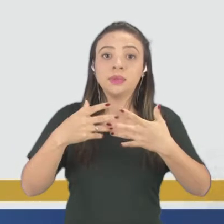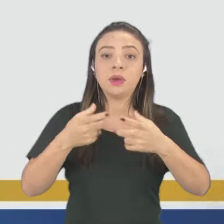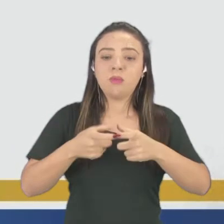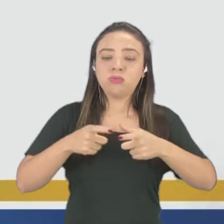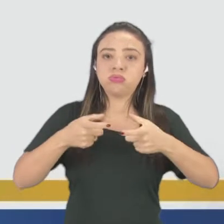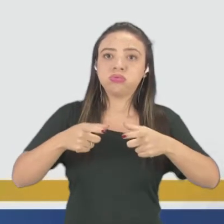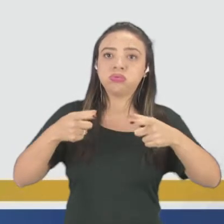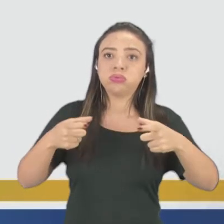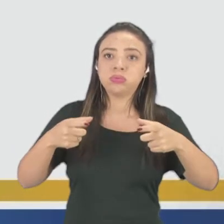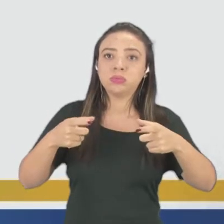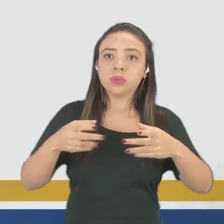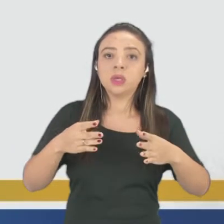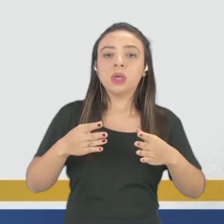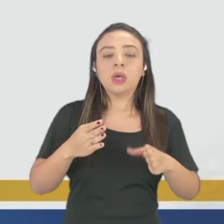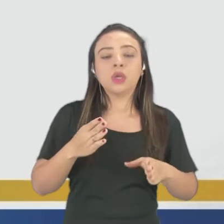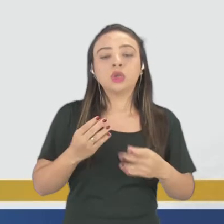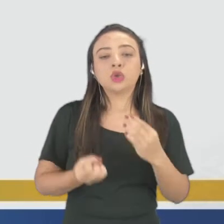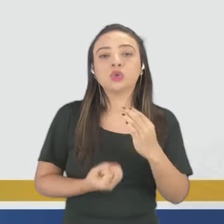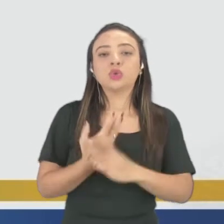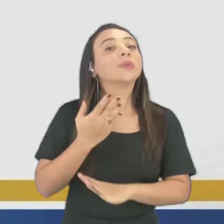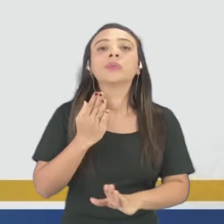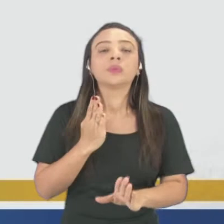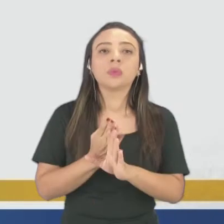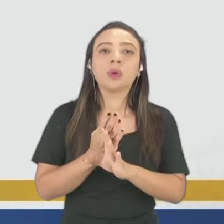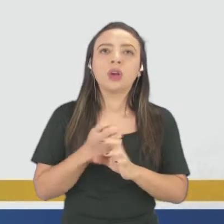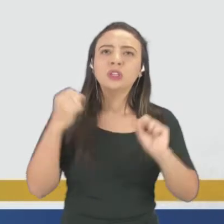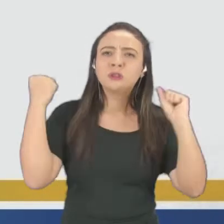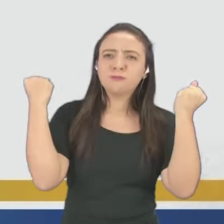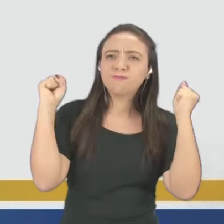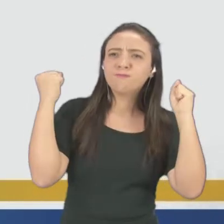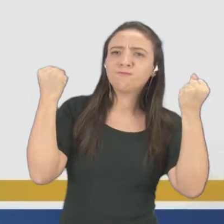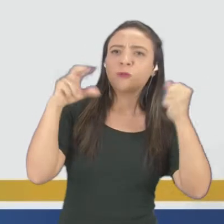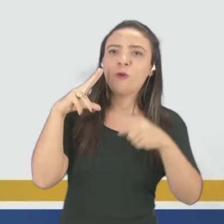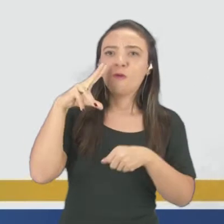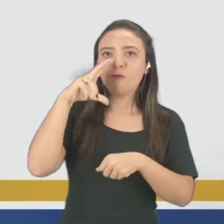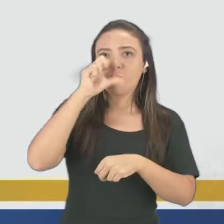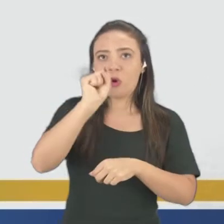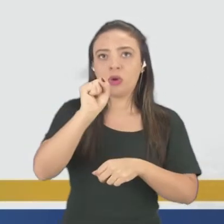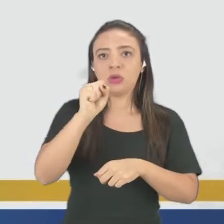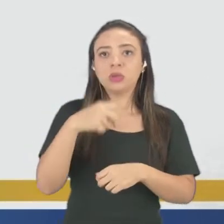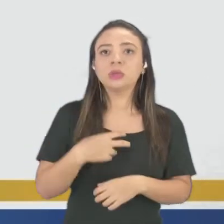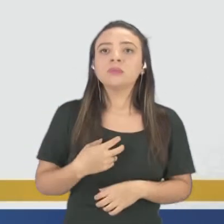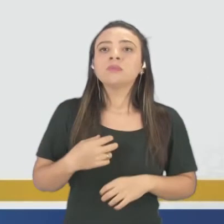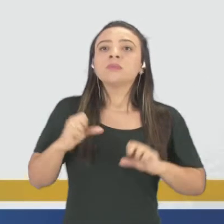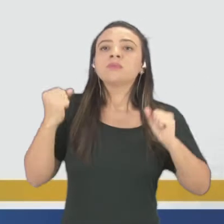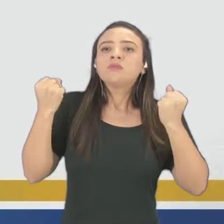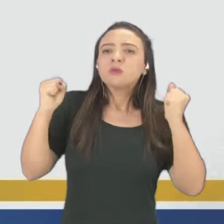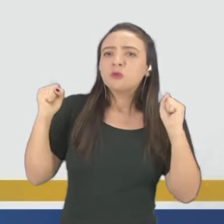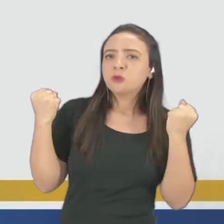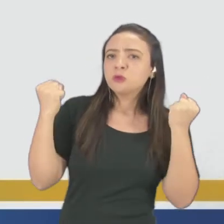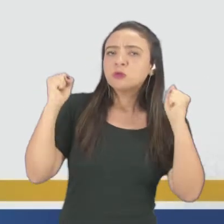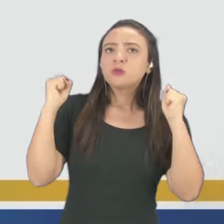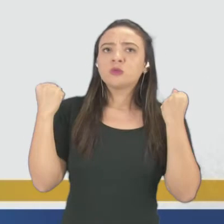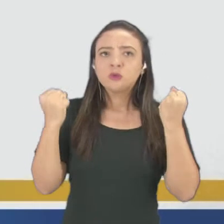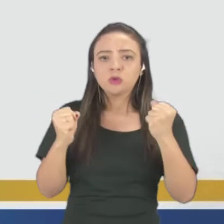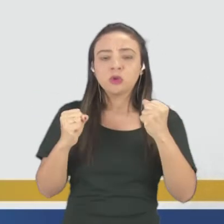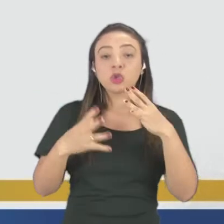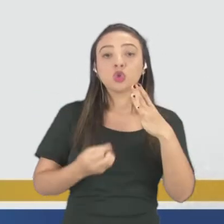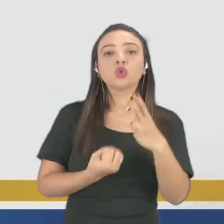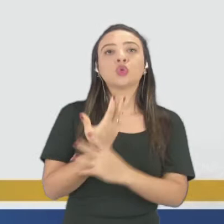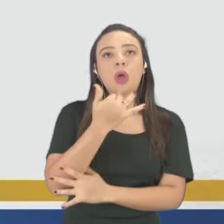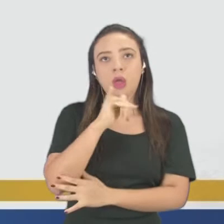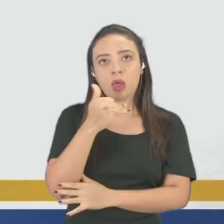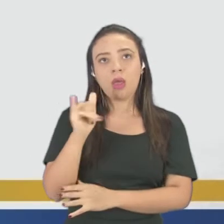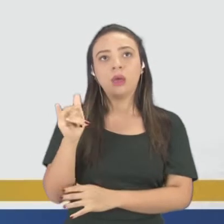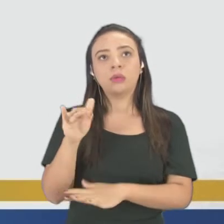resultado de exercícios físicos intensos quando a respiração aeróbica não dá conta da demanda para geração